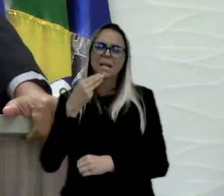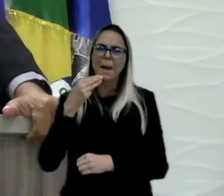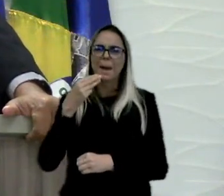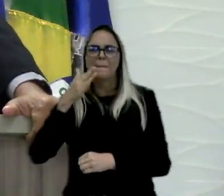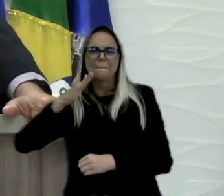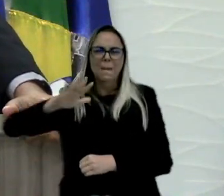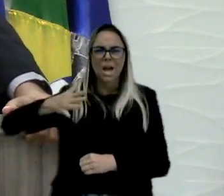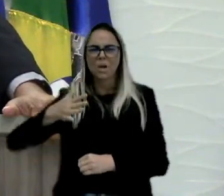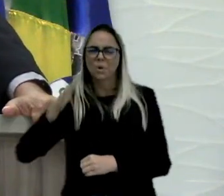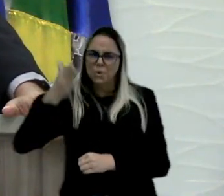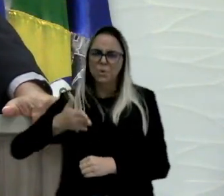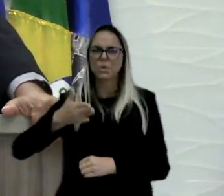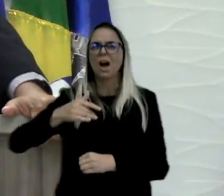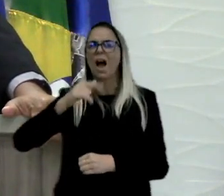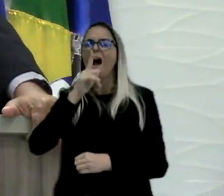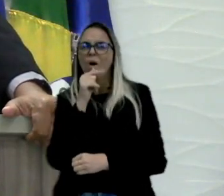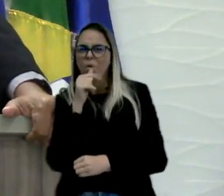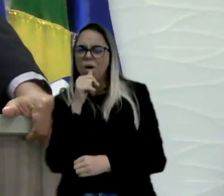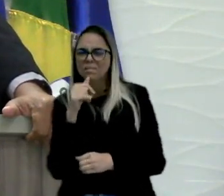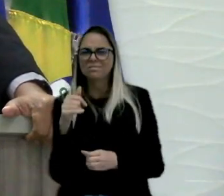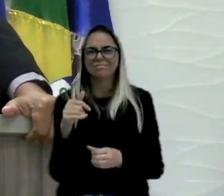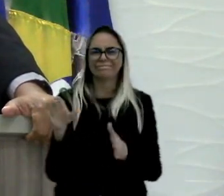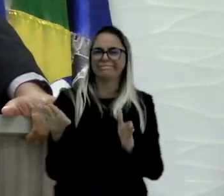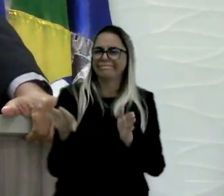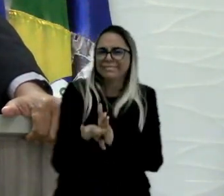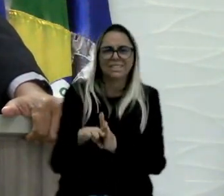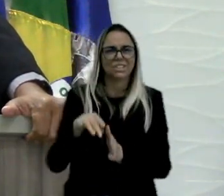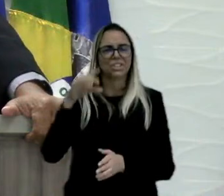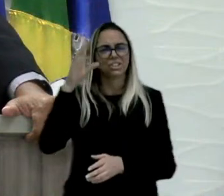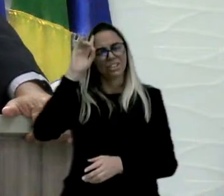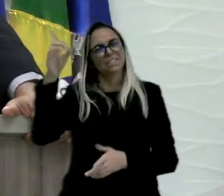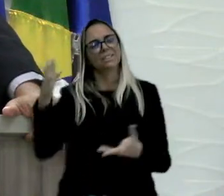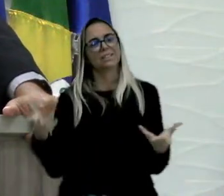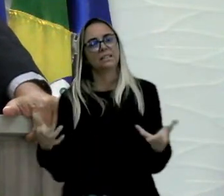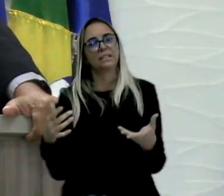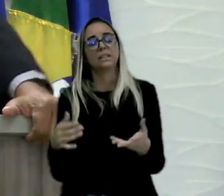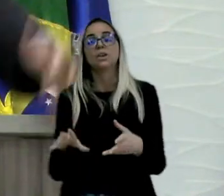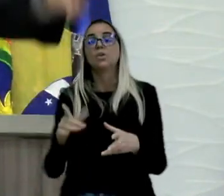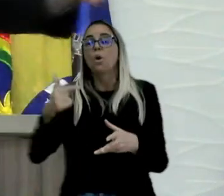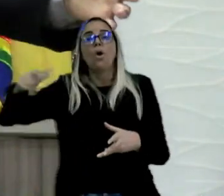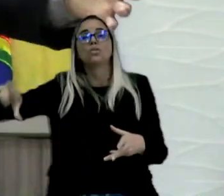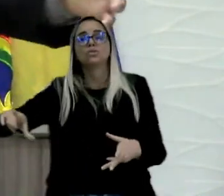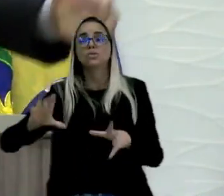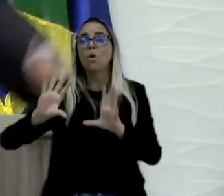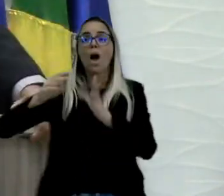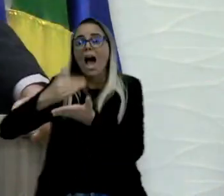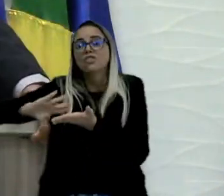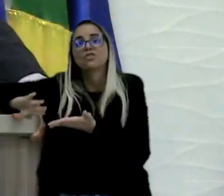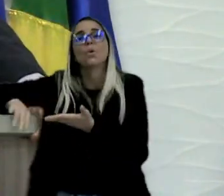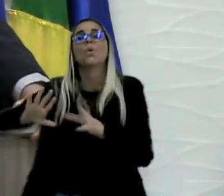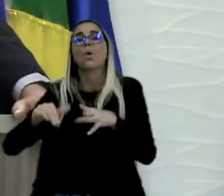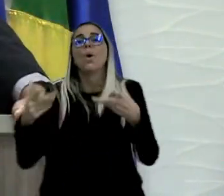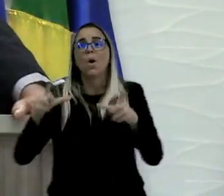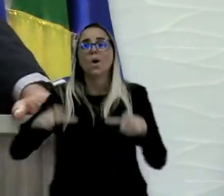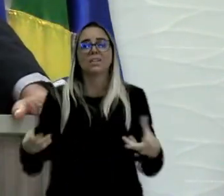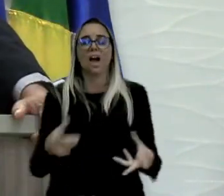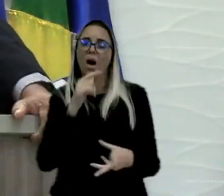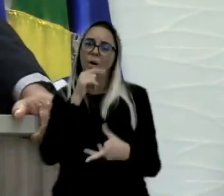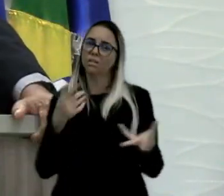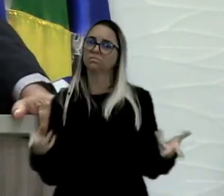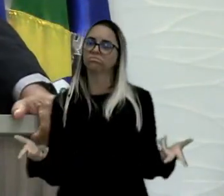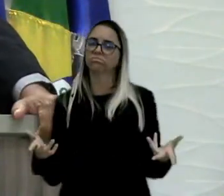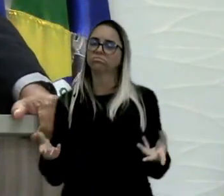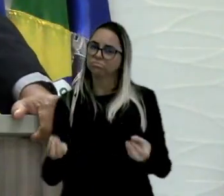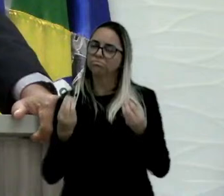de água por dia só tá chegando 3 milhões e os 6 milhões me Cesa tá ficando Aonde